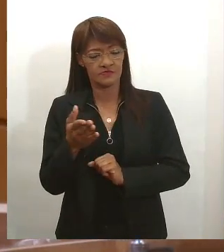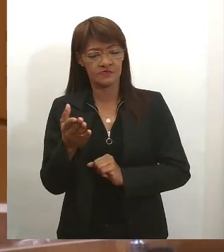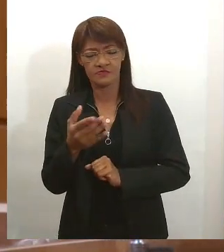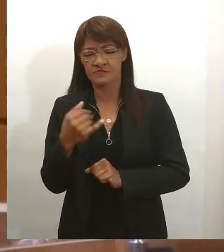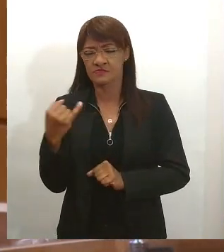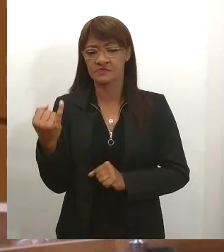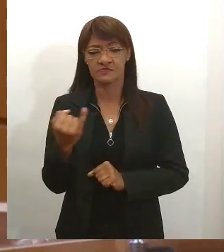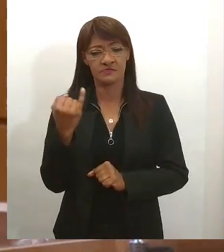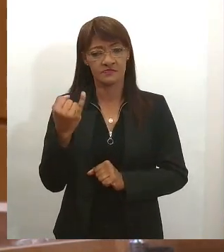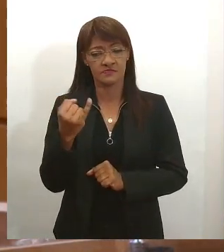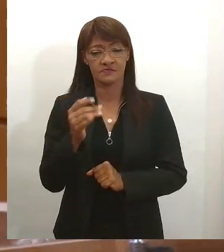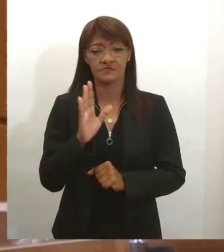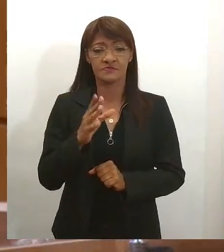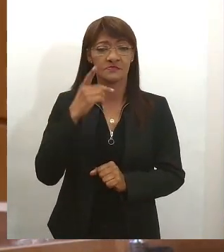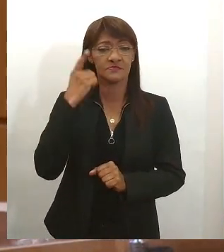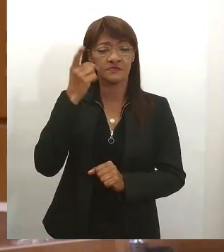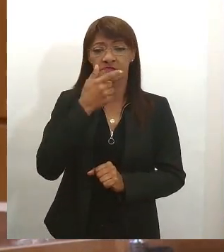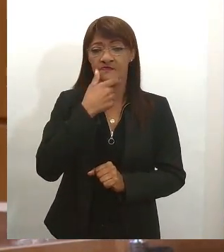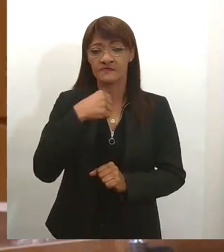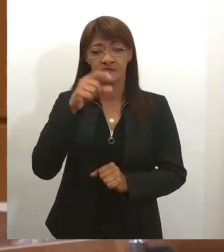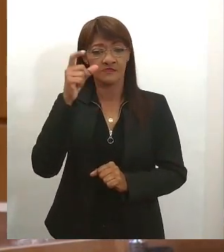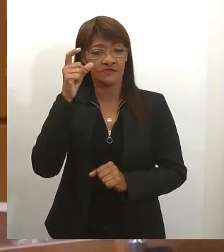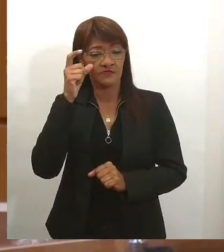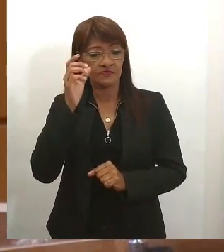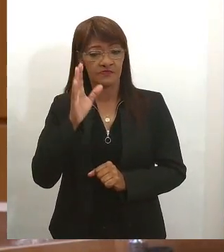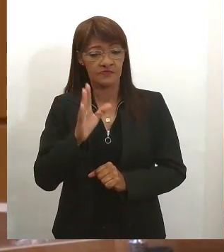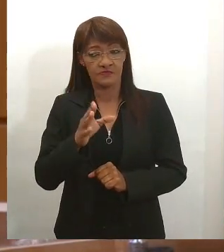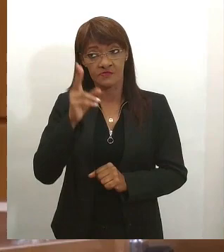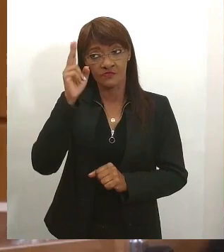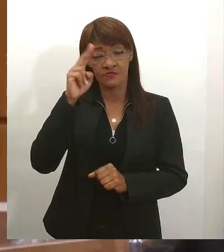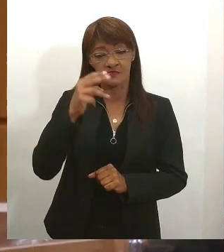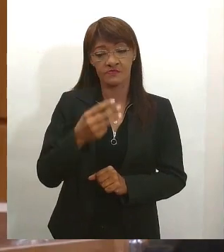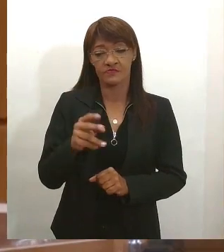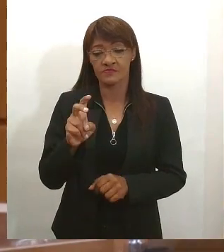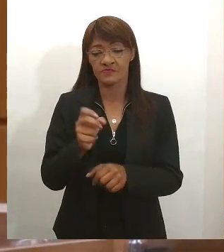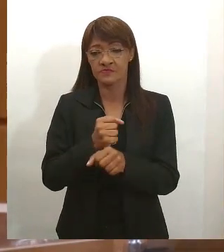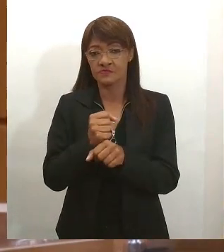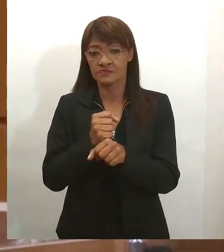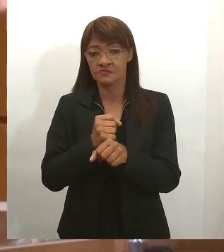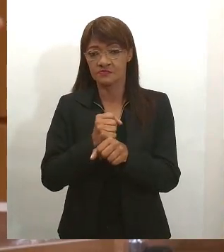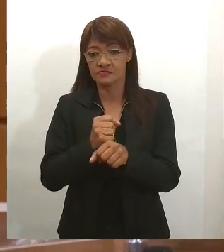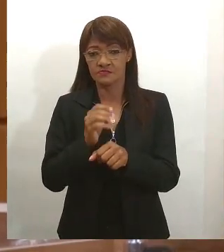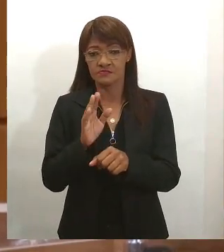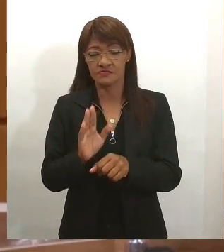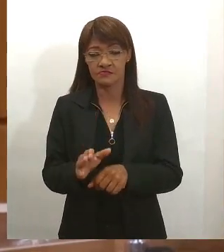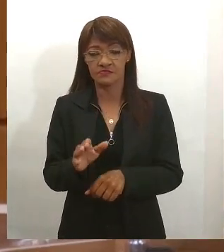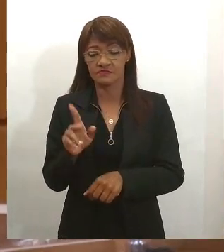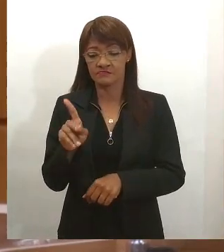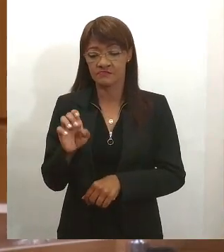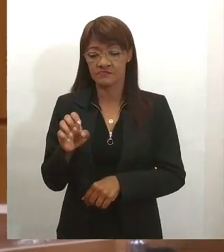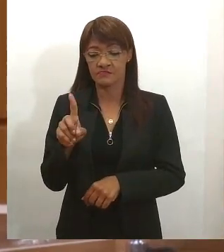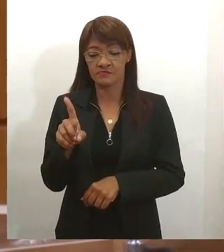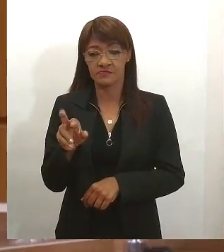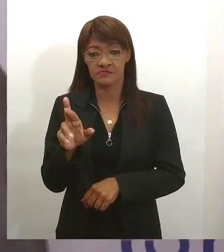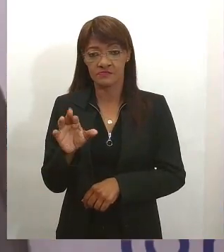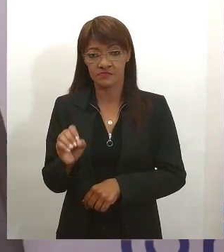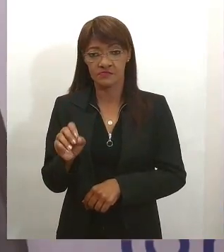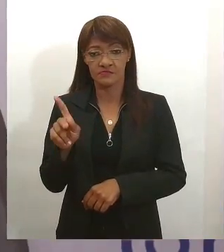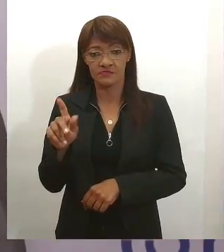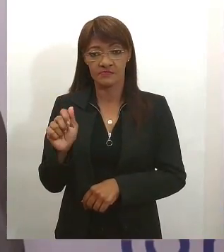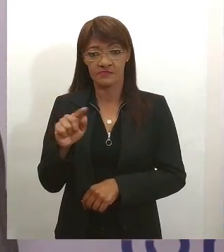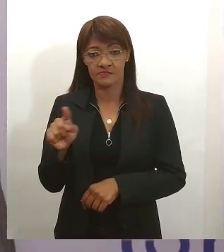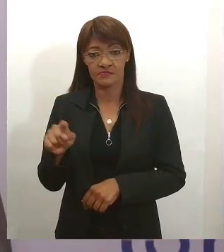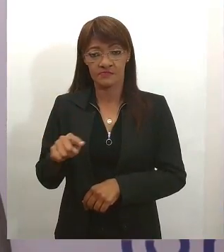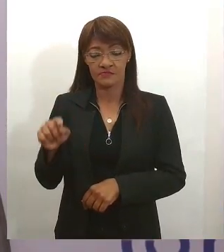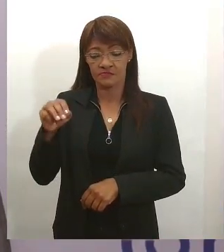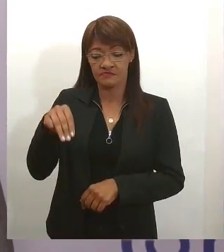Passos lembrou dos 35 anos da Fundação Pedro Paes Mendonça, situado no povoado Serra do Machado, em Ribeirópolis. Uma instituição